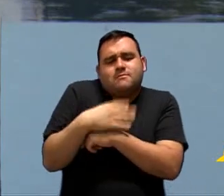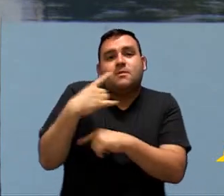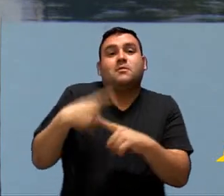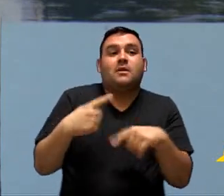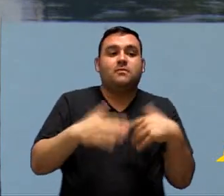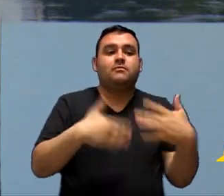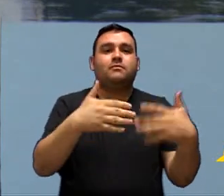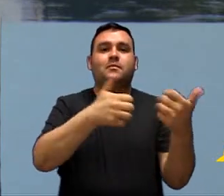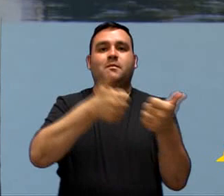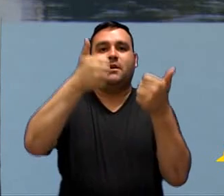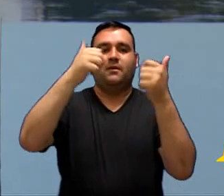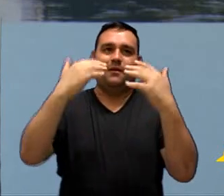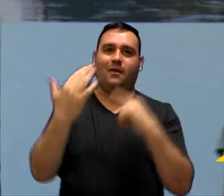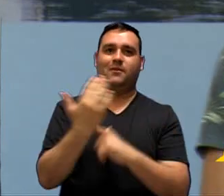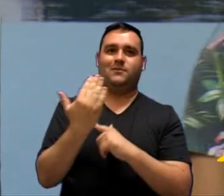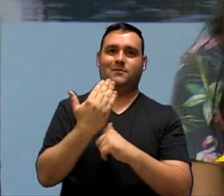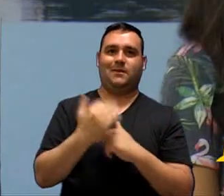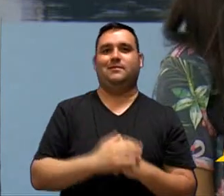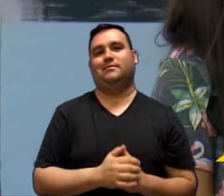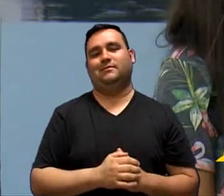funcionar melhor assim a cabeça.